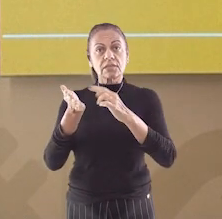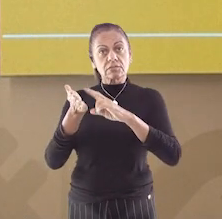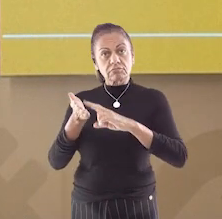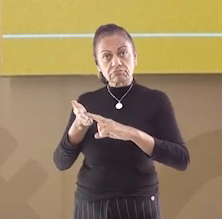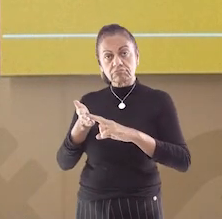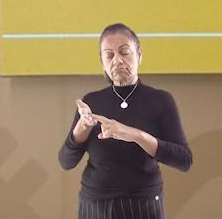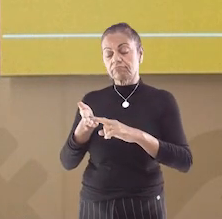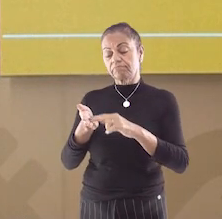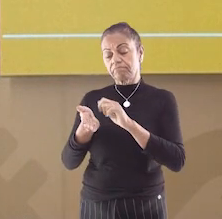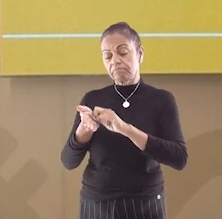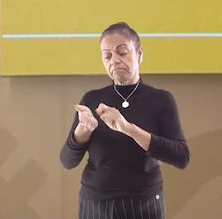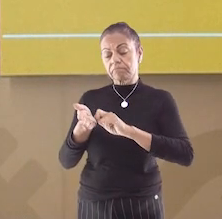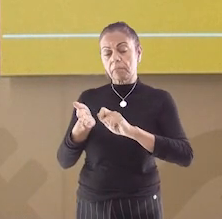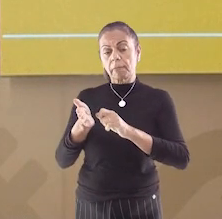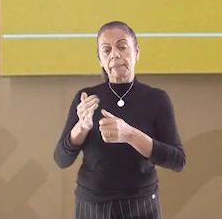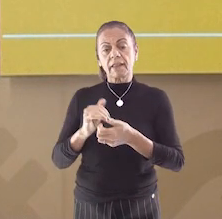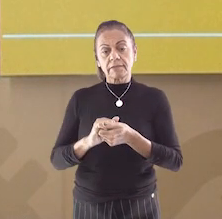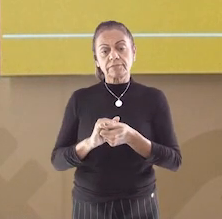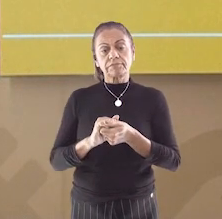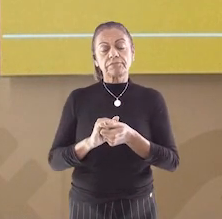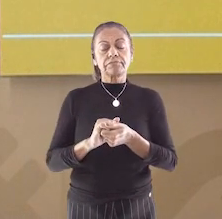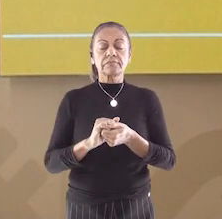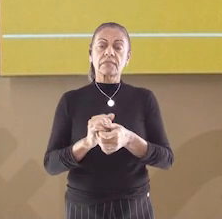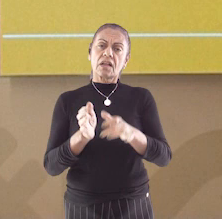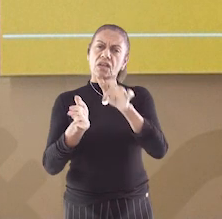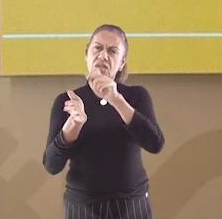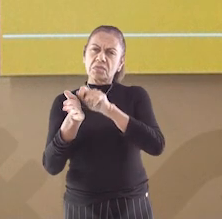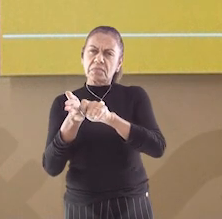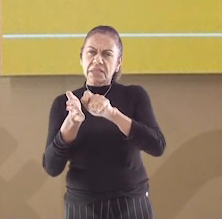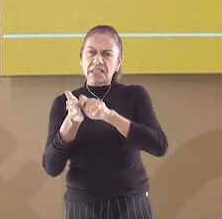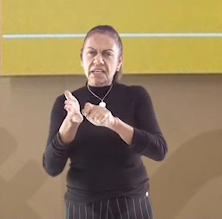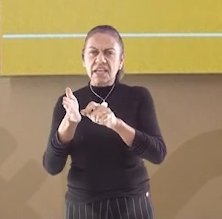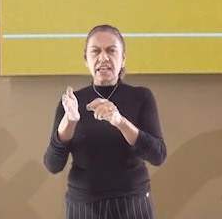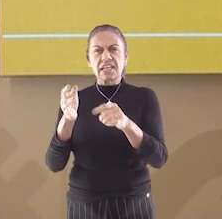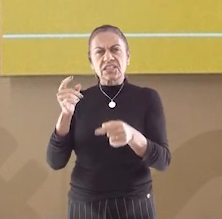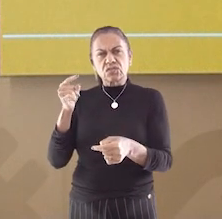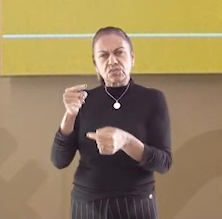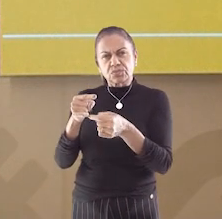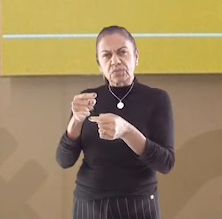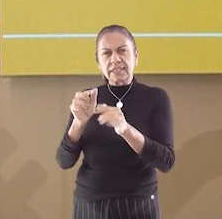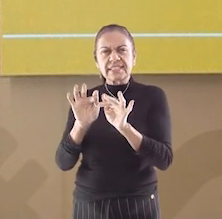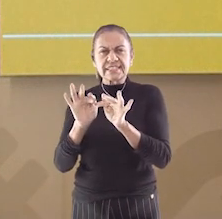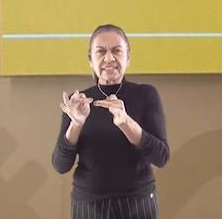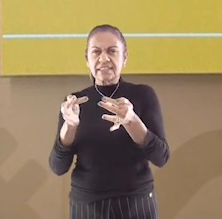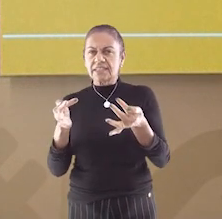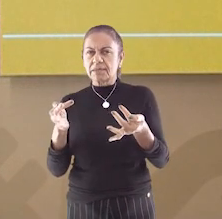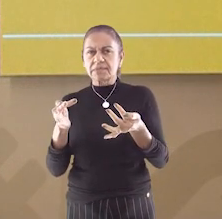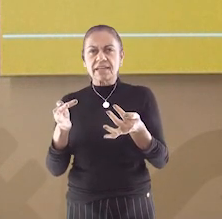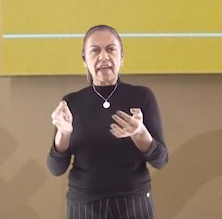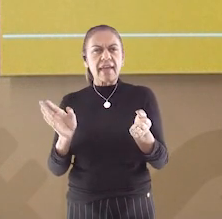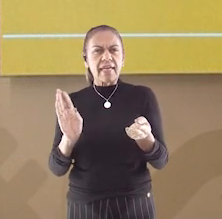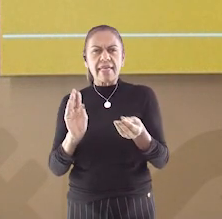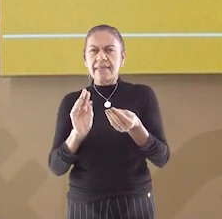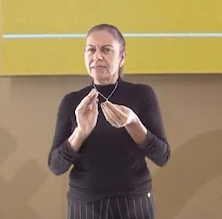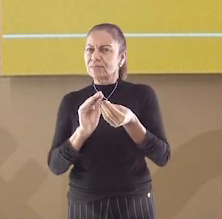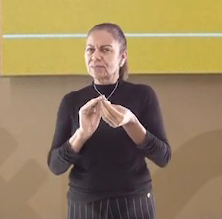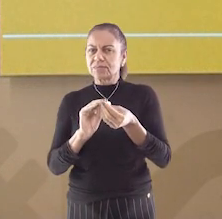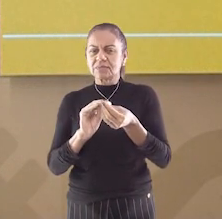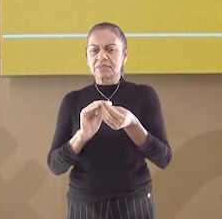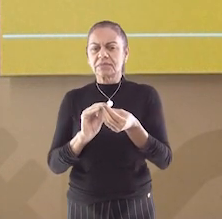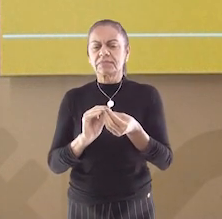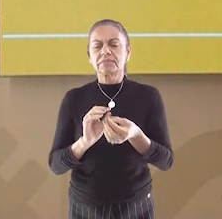contém a informação que se deseja passar para o outro. No caso dos bilhetes, como são gêneros textuais